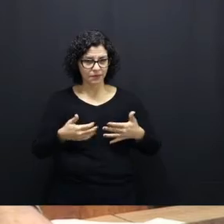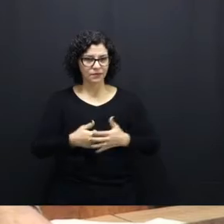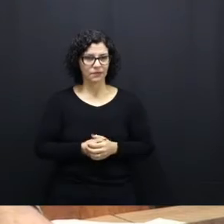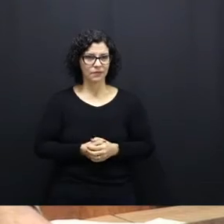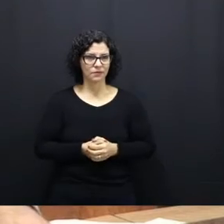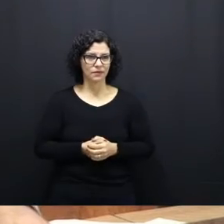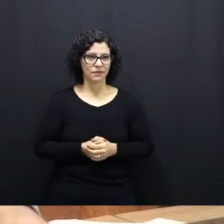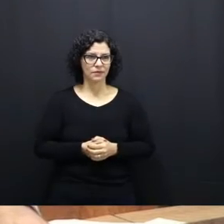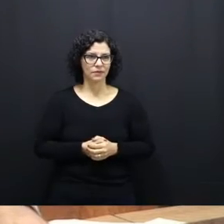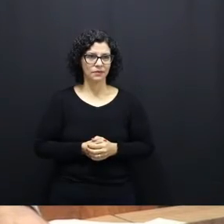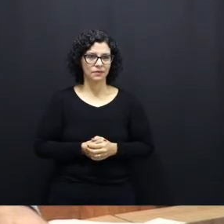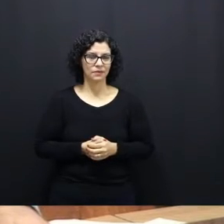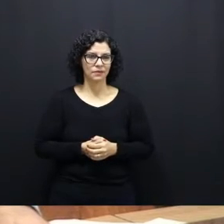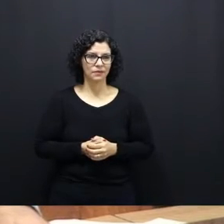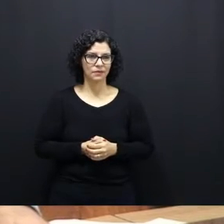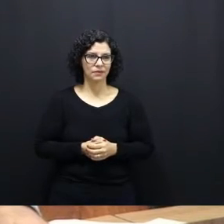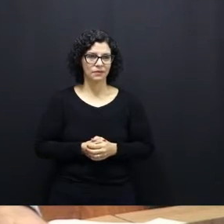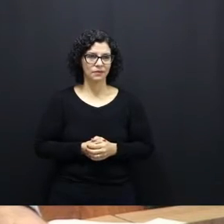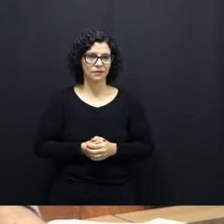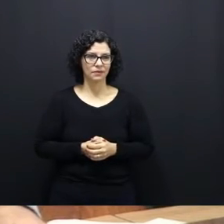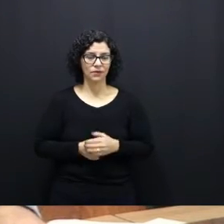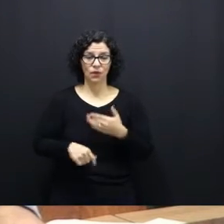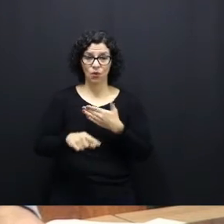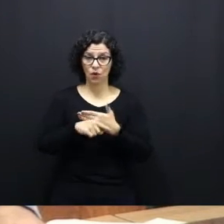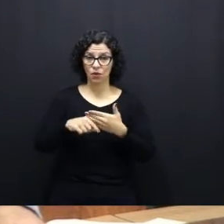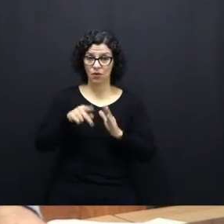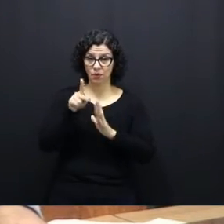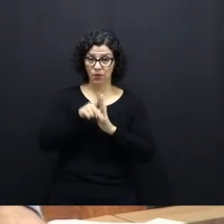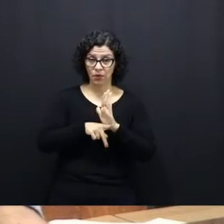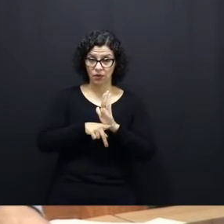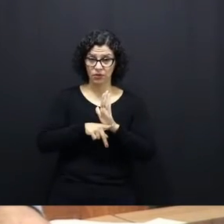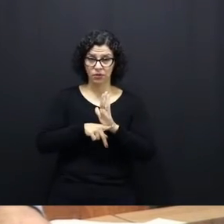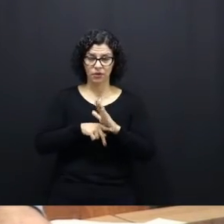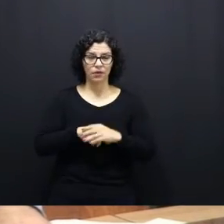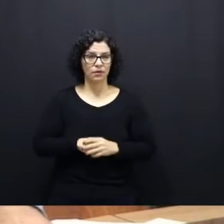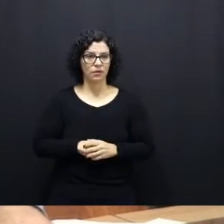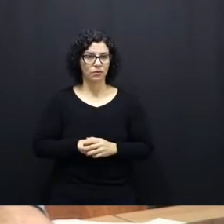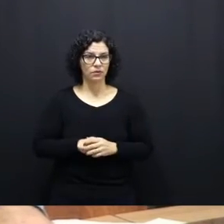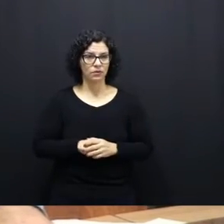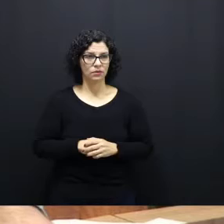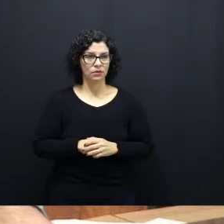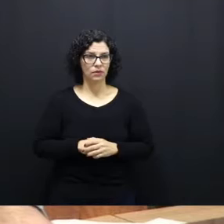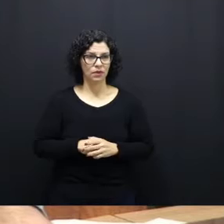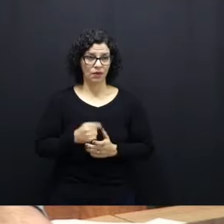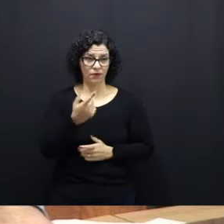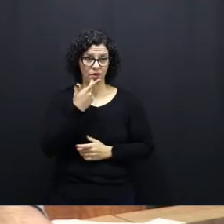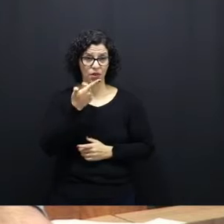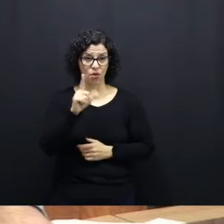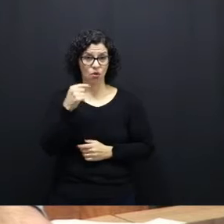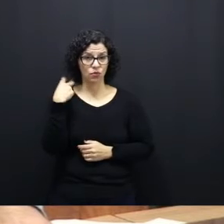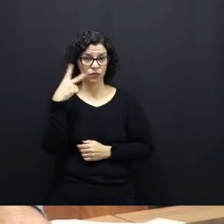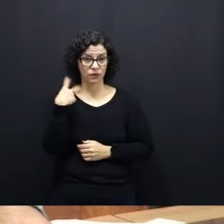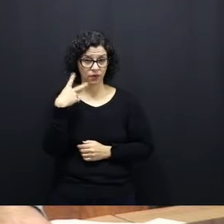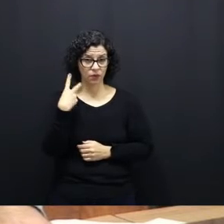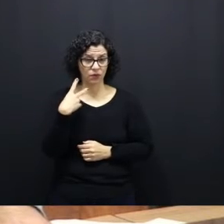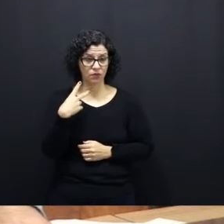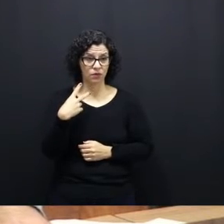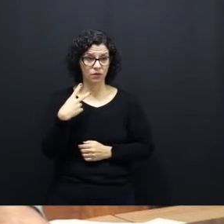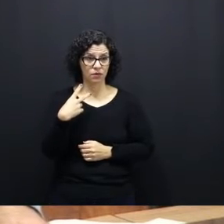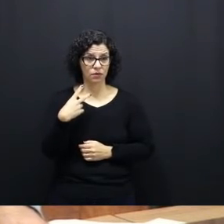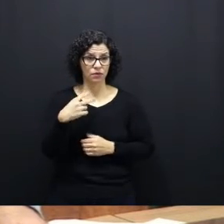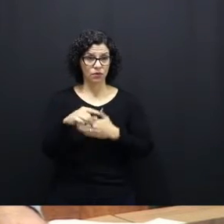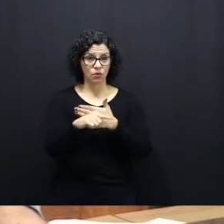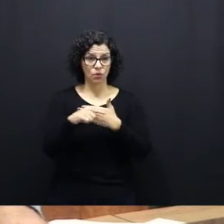caso o autor do projeto ele é só tiver mais vereadores interessados o